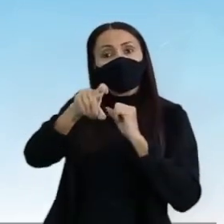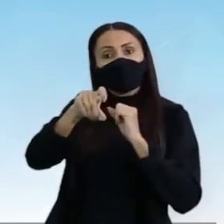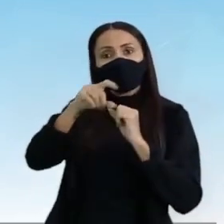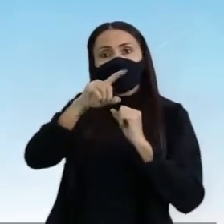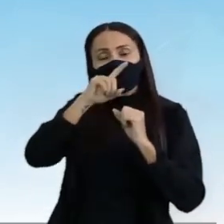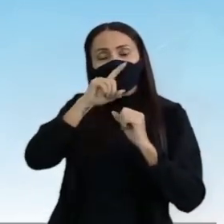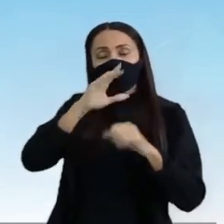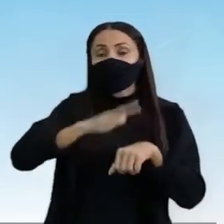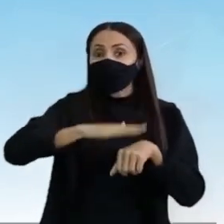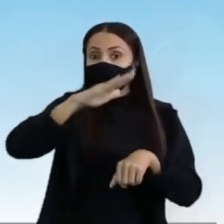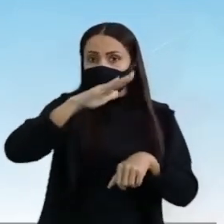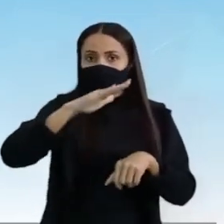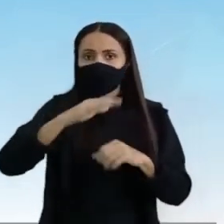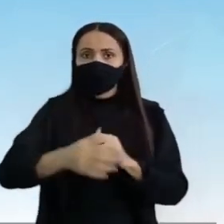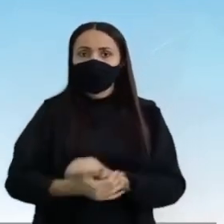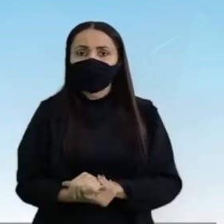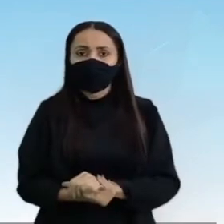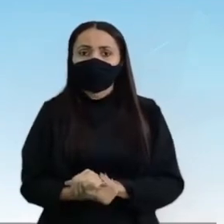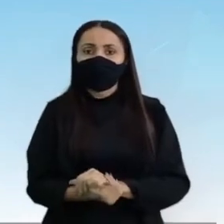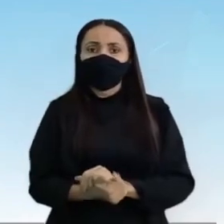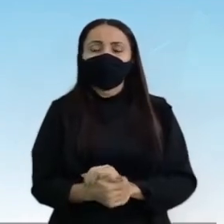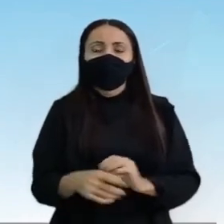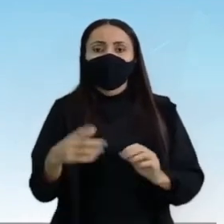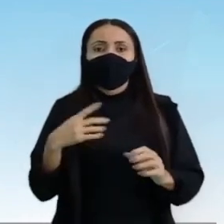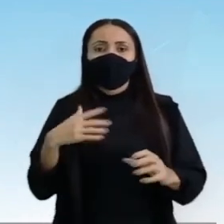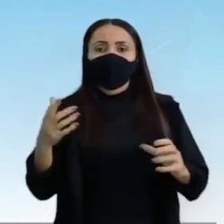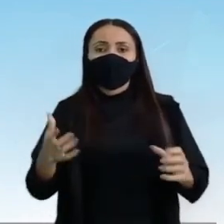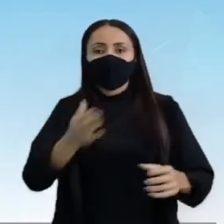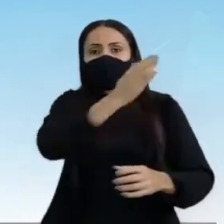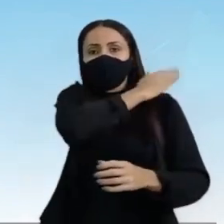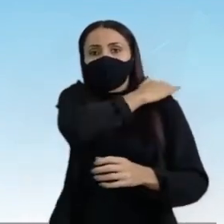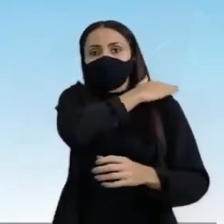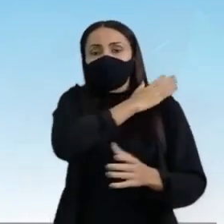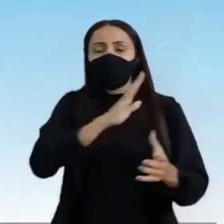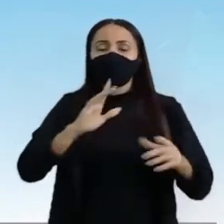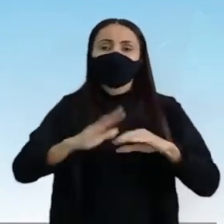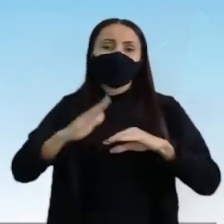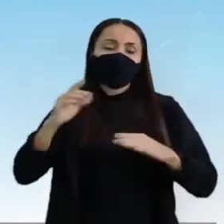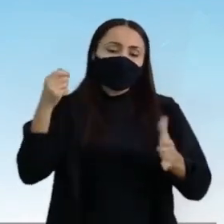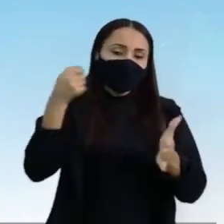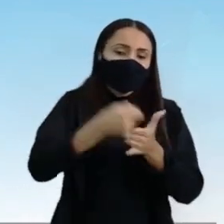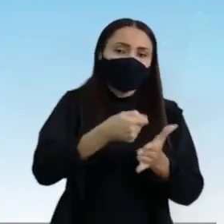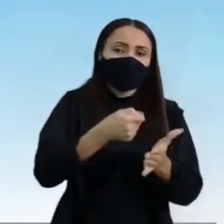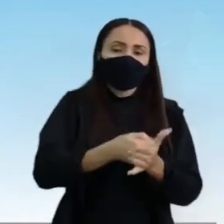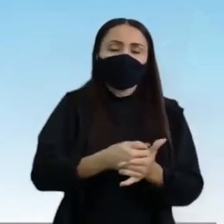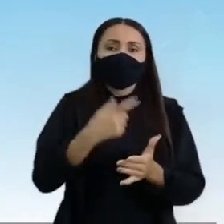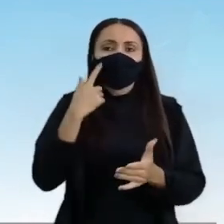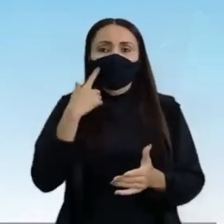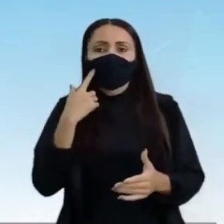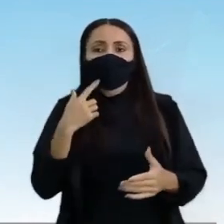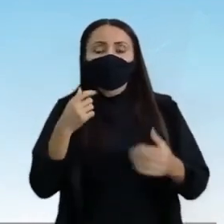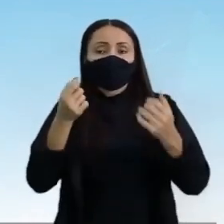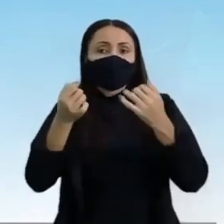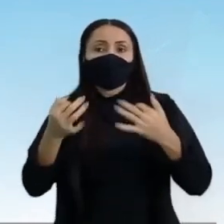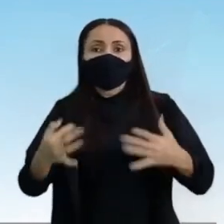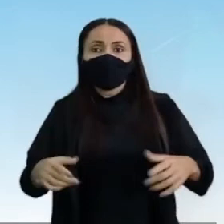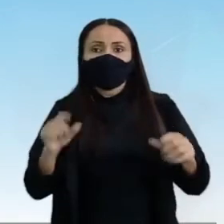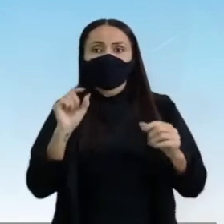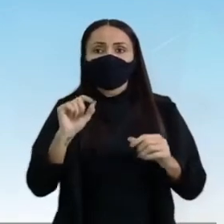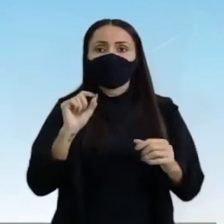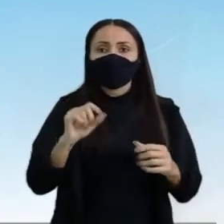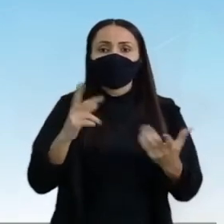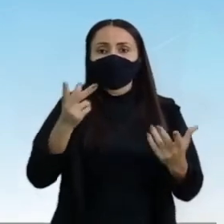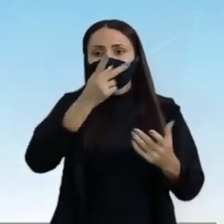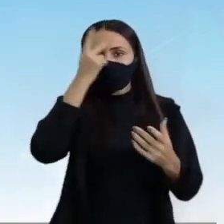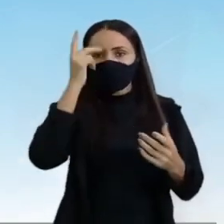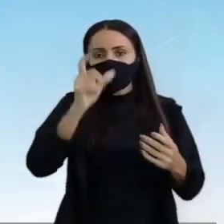é maior. Deixa a região pulmonar mais resistente. E aí justifica o quê? A performance de pessoas